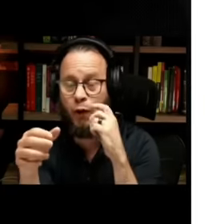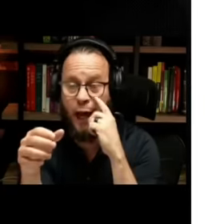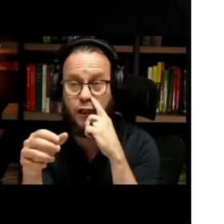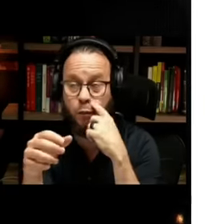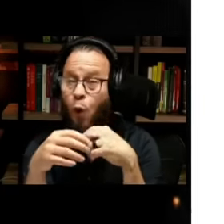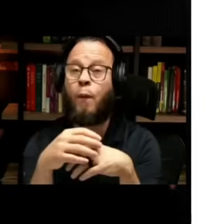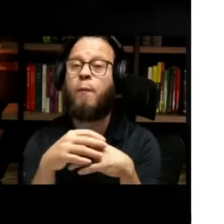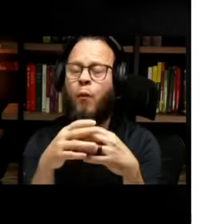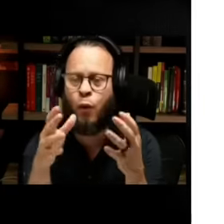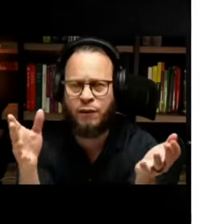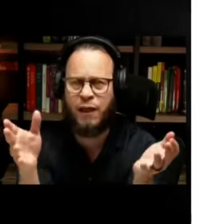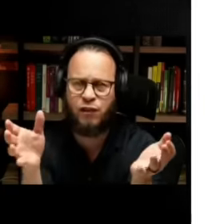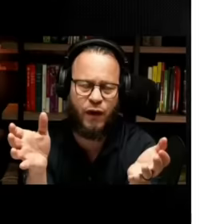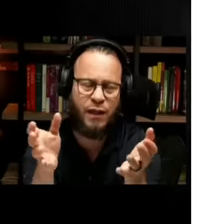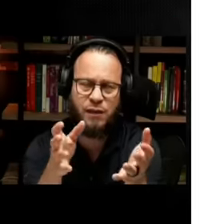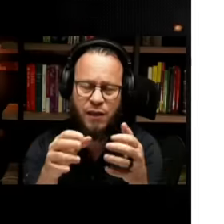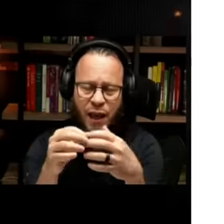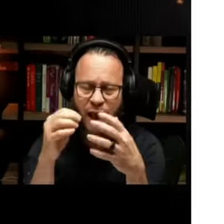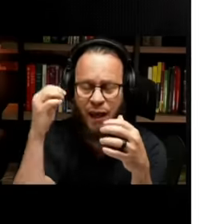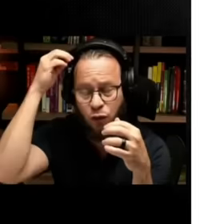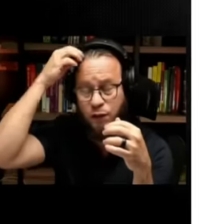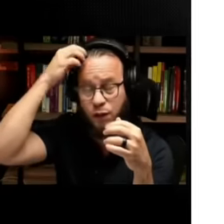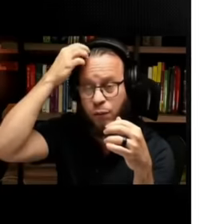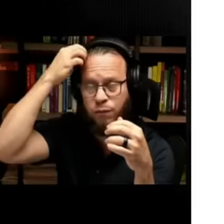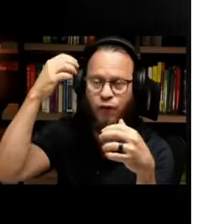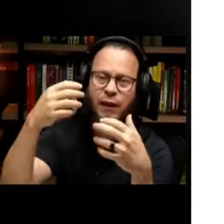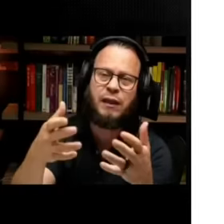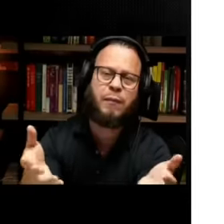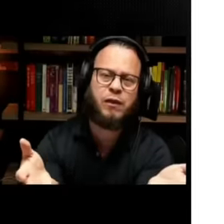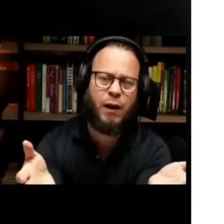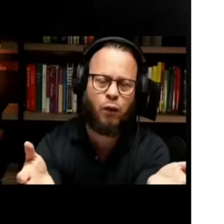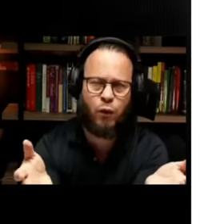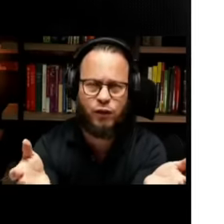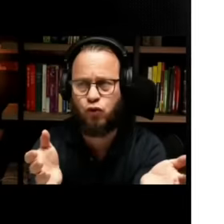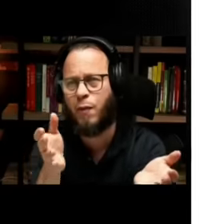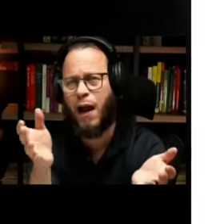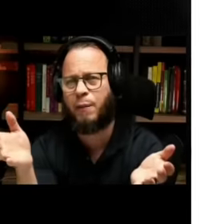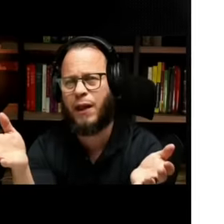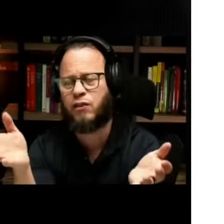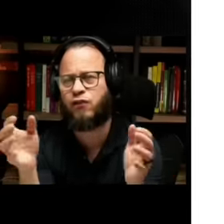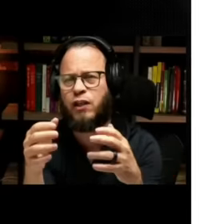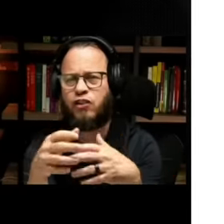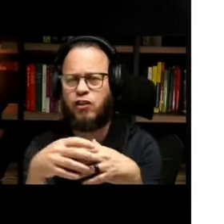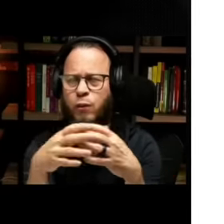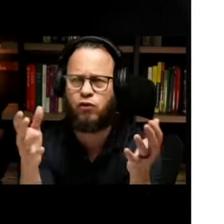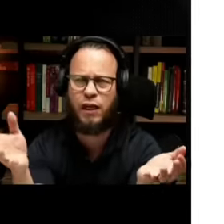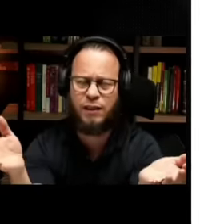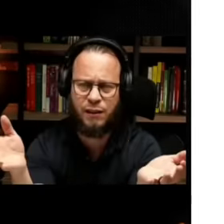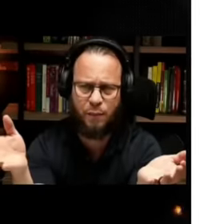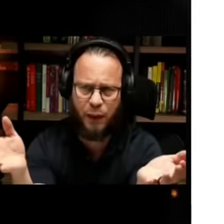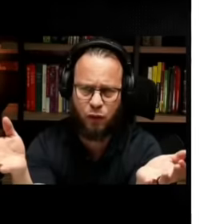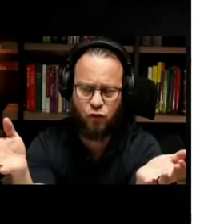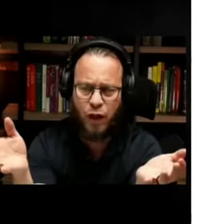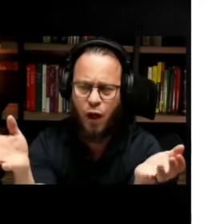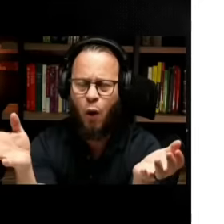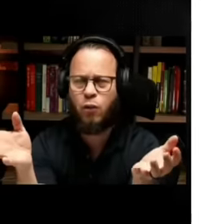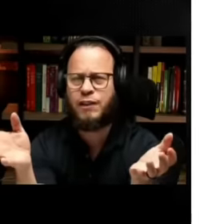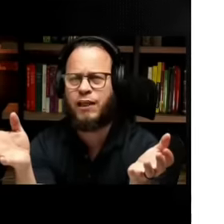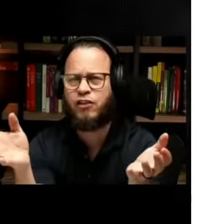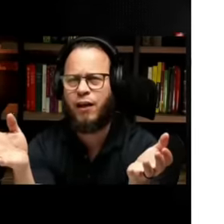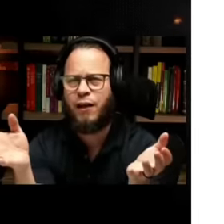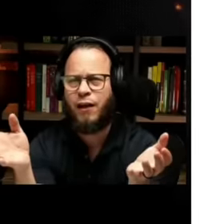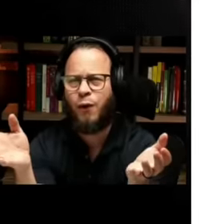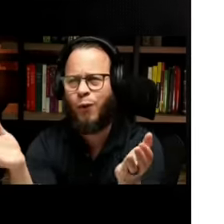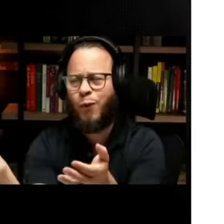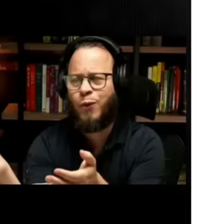Alexandre de Moraes, por muitas vezes, ele induziu falando a mesma coisa. O Gilmar Mendes já disse que o Bolsonaro tinha que ser preso. Ou